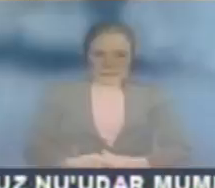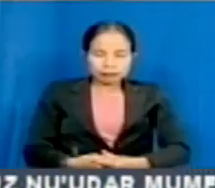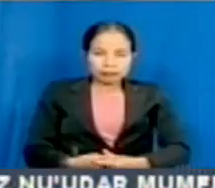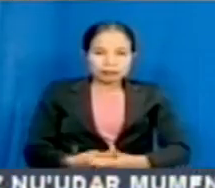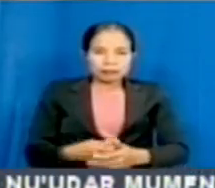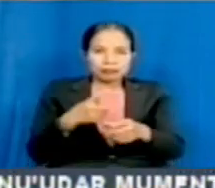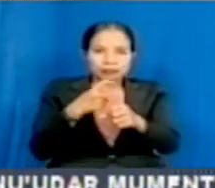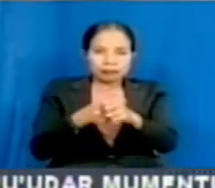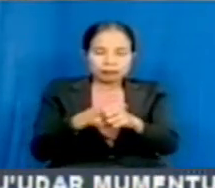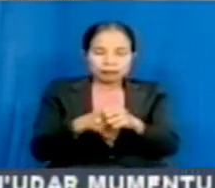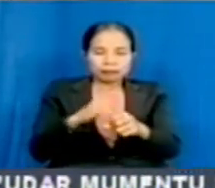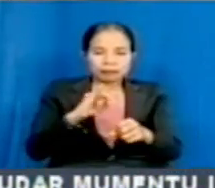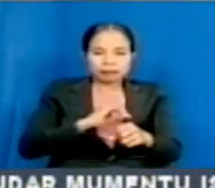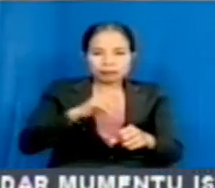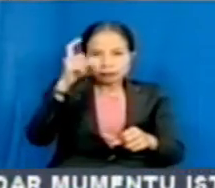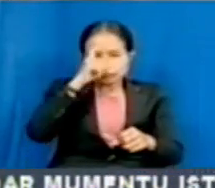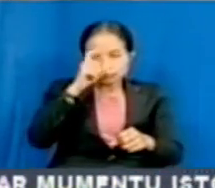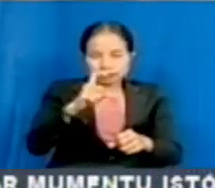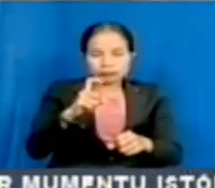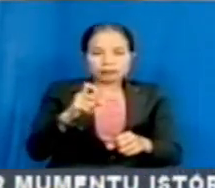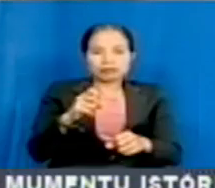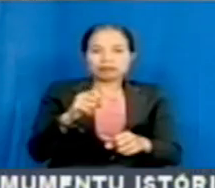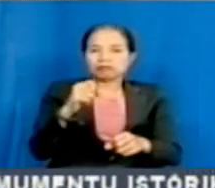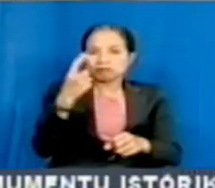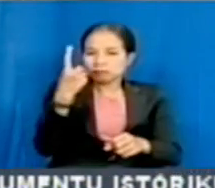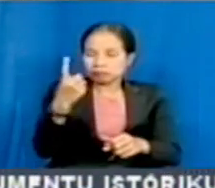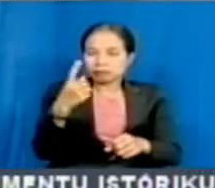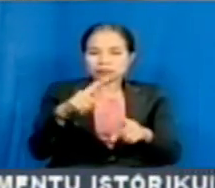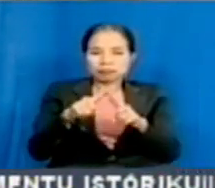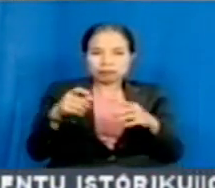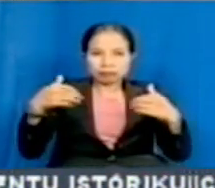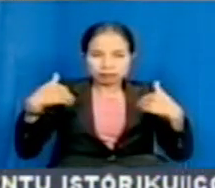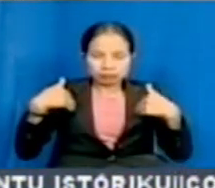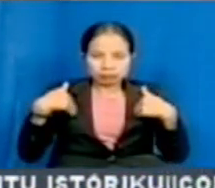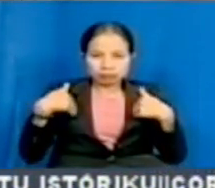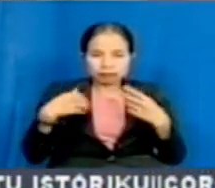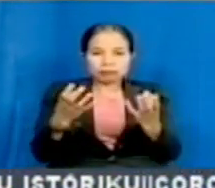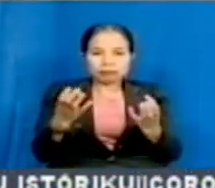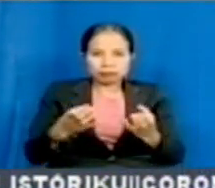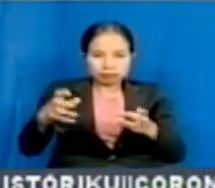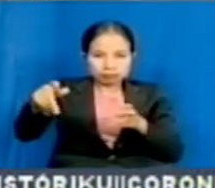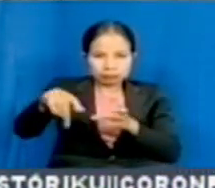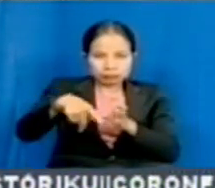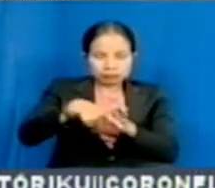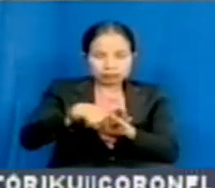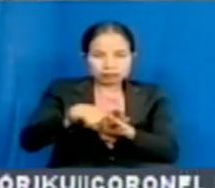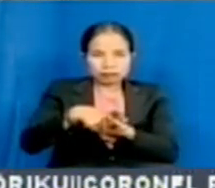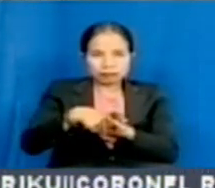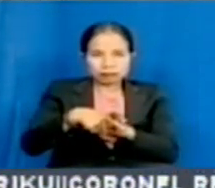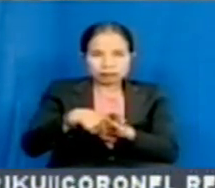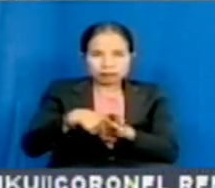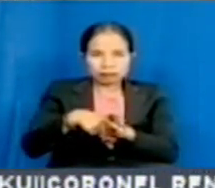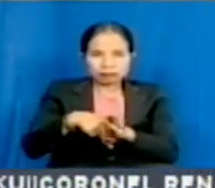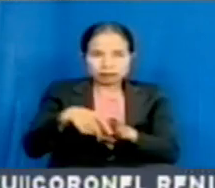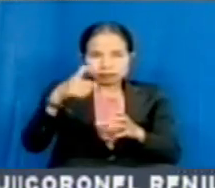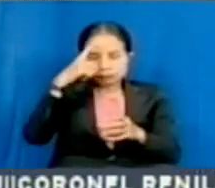Momento neva, a vou idade de foi 11 anos, mas bem ia ona a cara que participa ao manifestação refere, tá